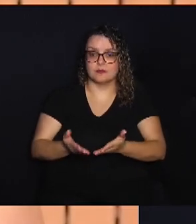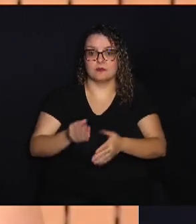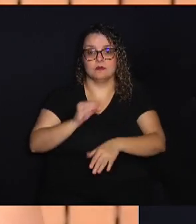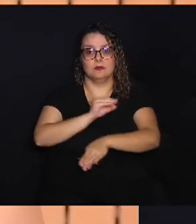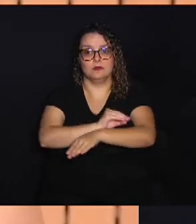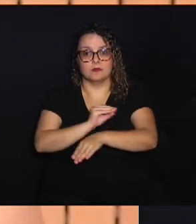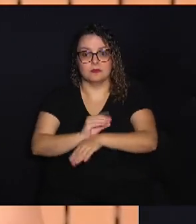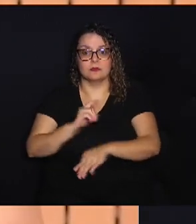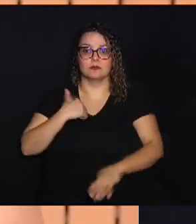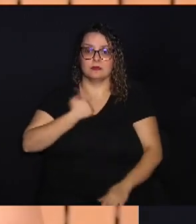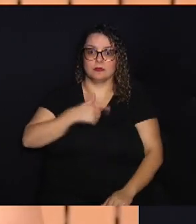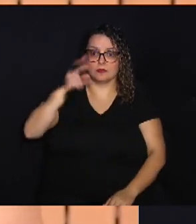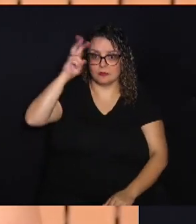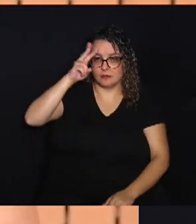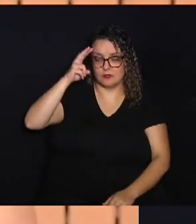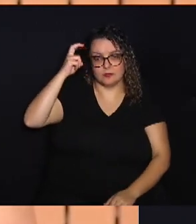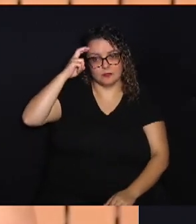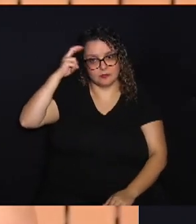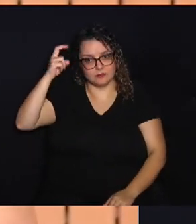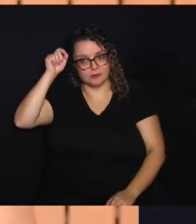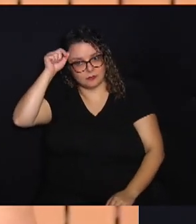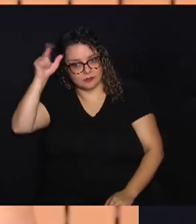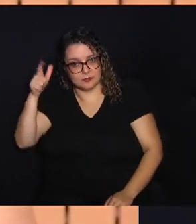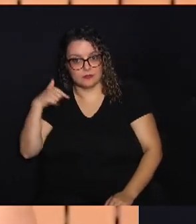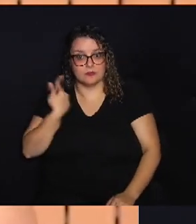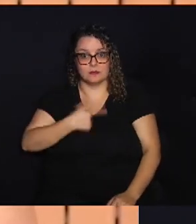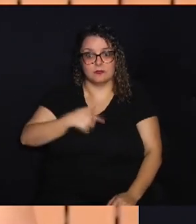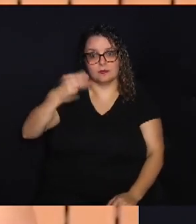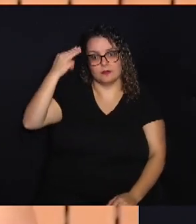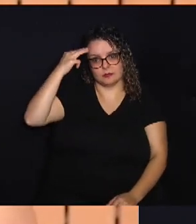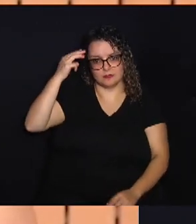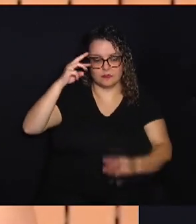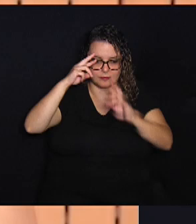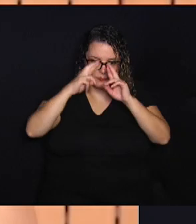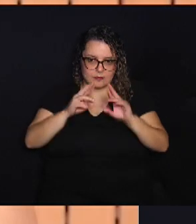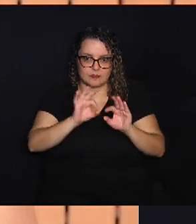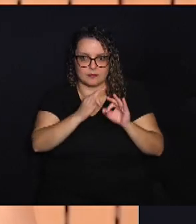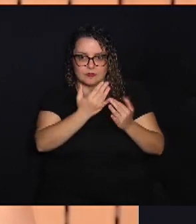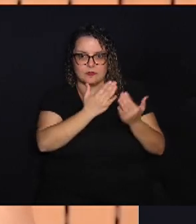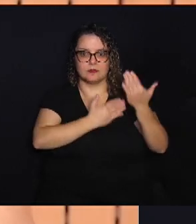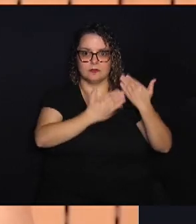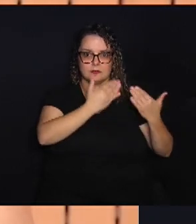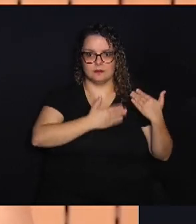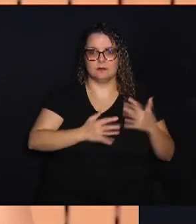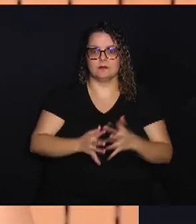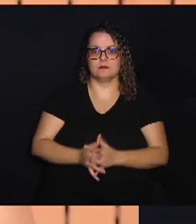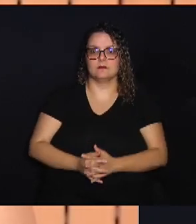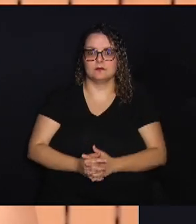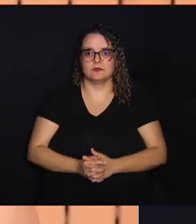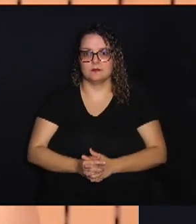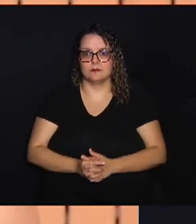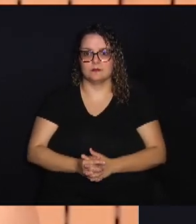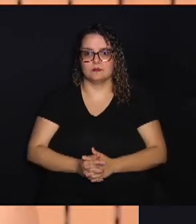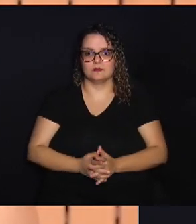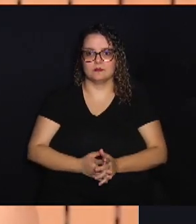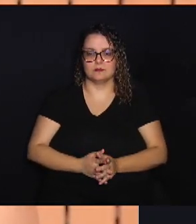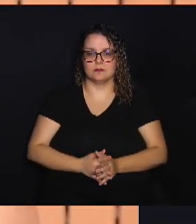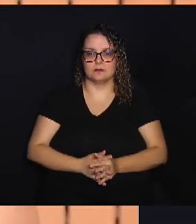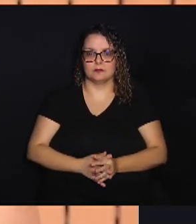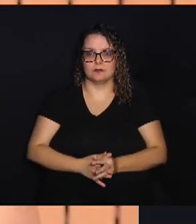nossa cultura, da nossa memória, em respeito aos nossos ancestrais,